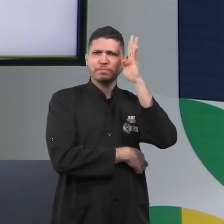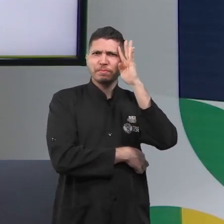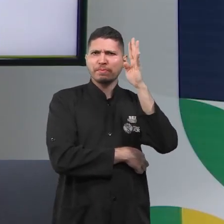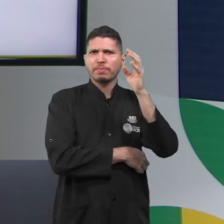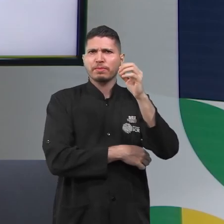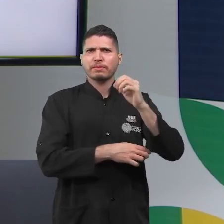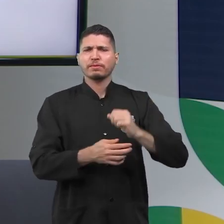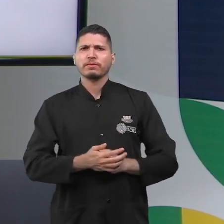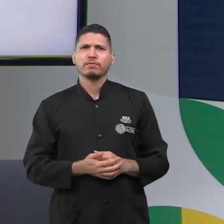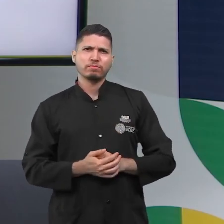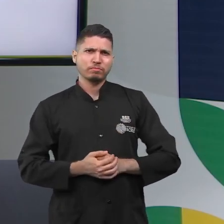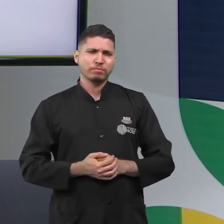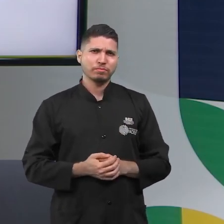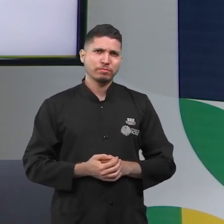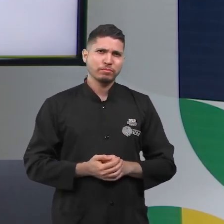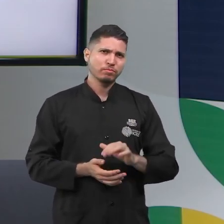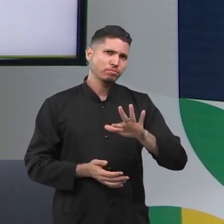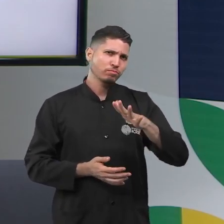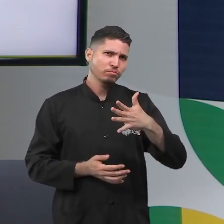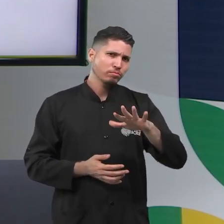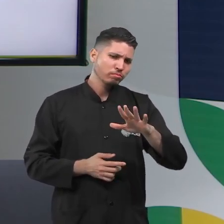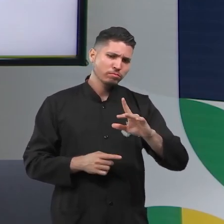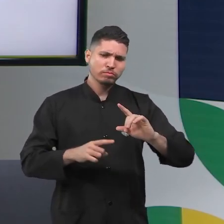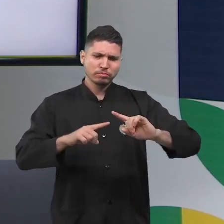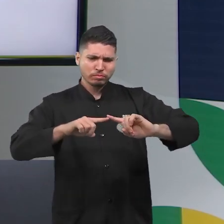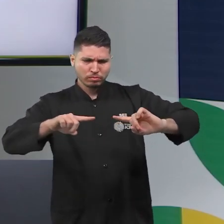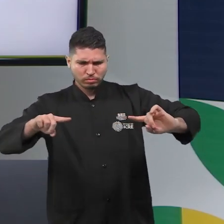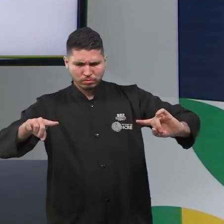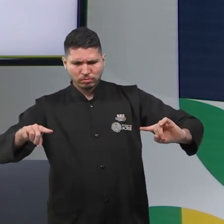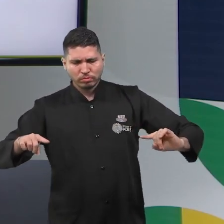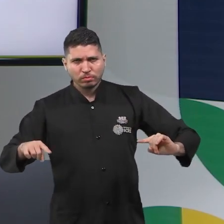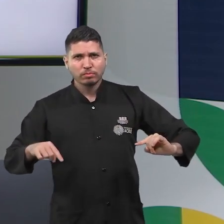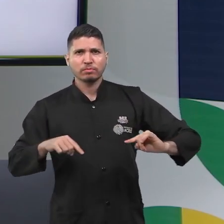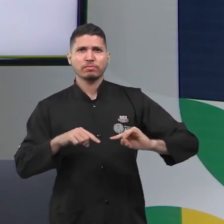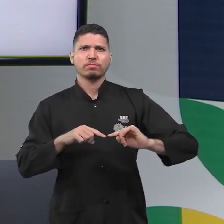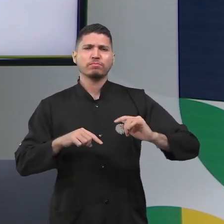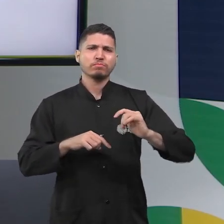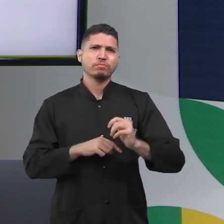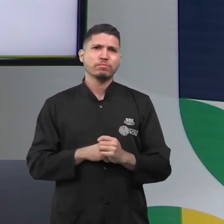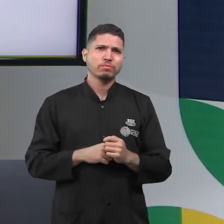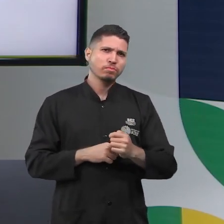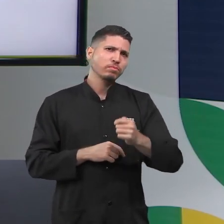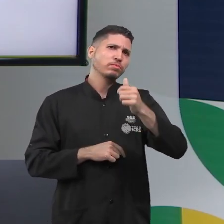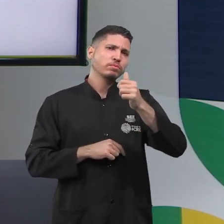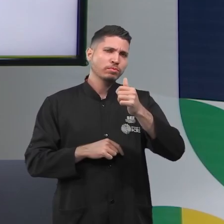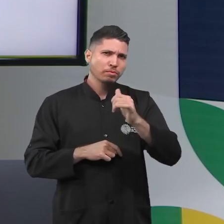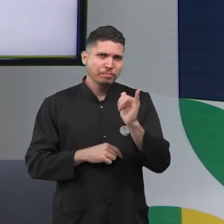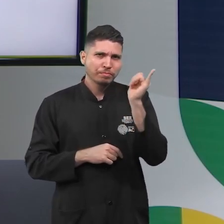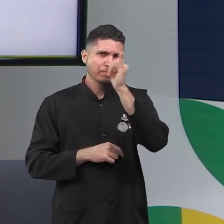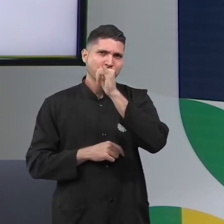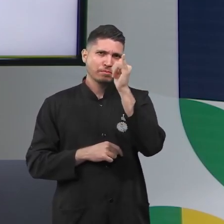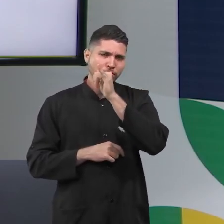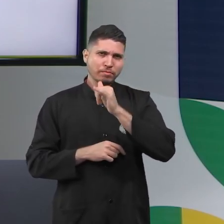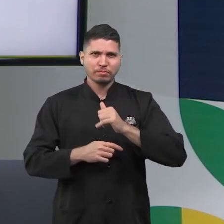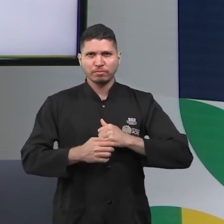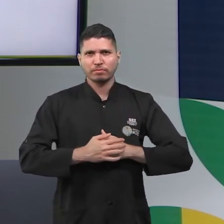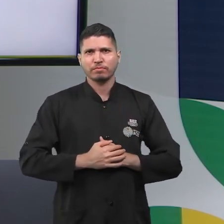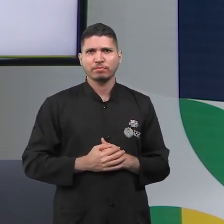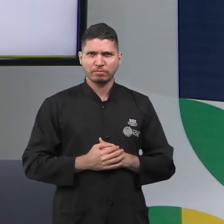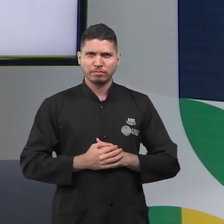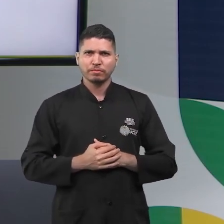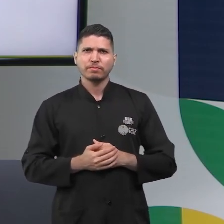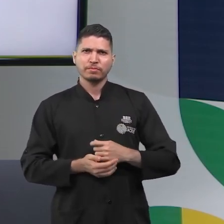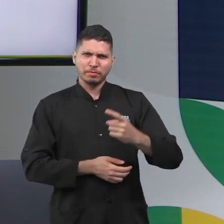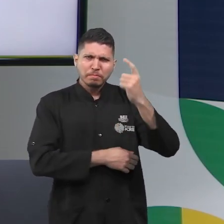isso aí equivale a um território quase do tamanho da Itália. Já pensou